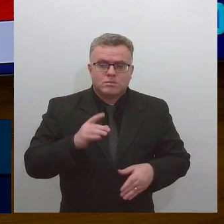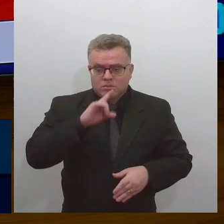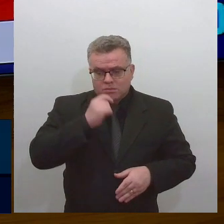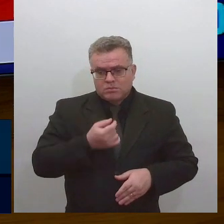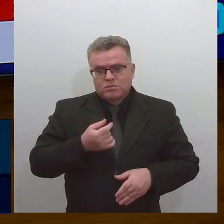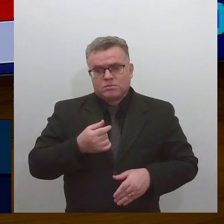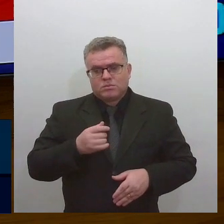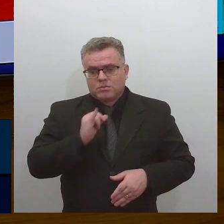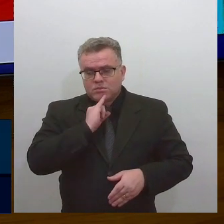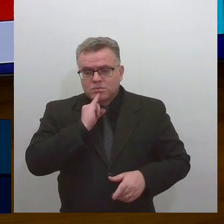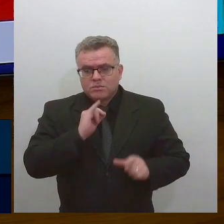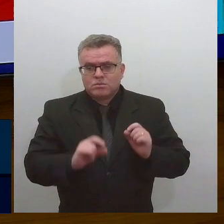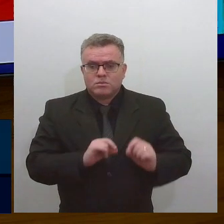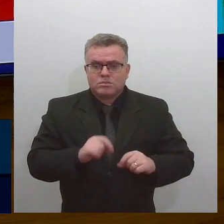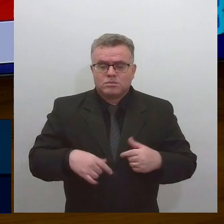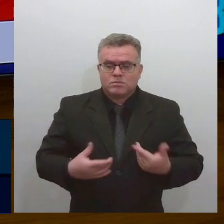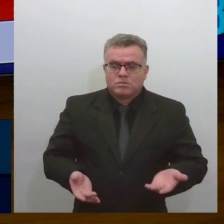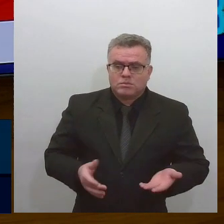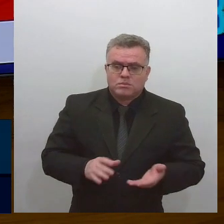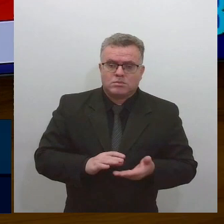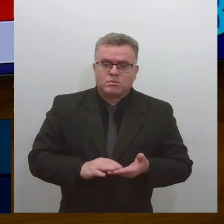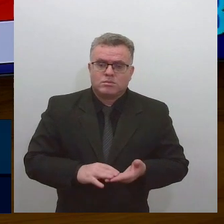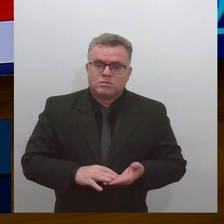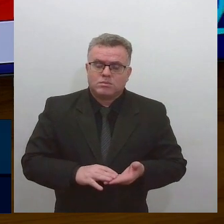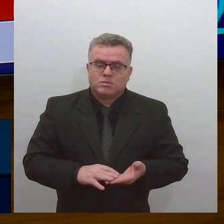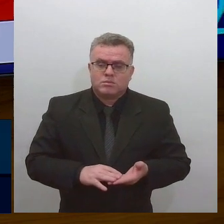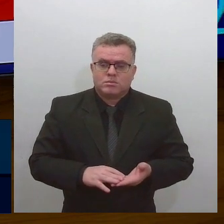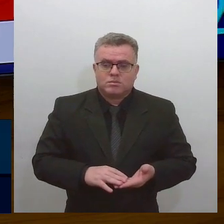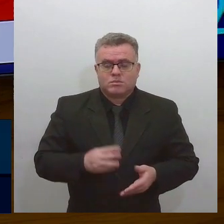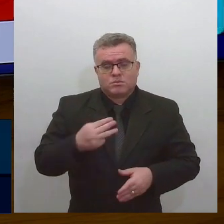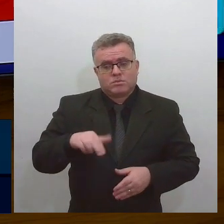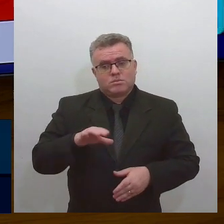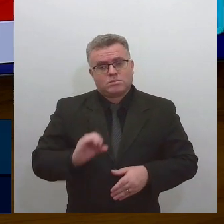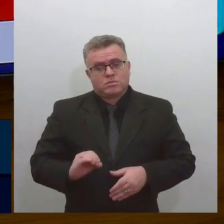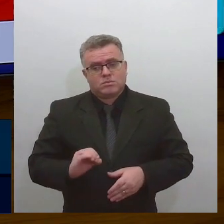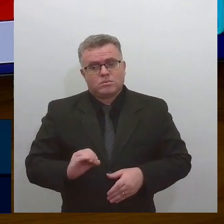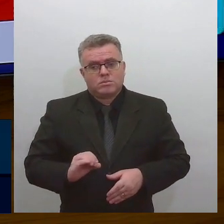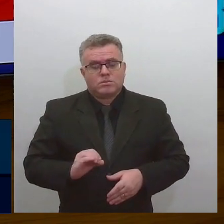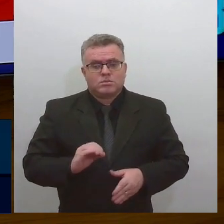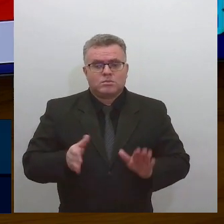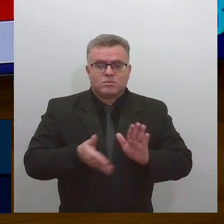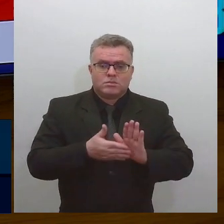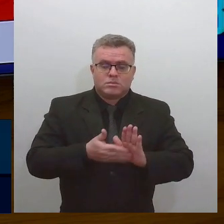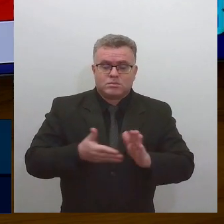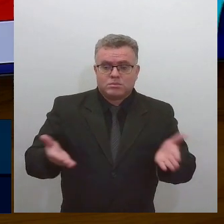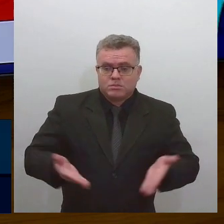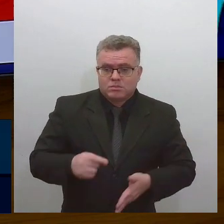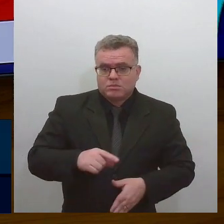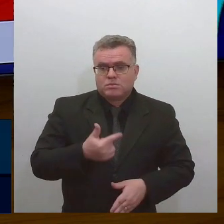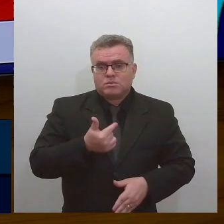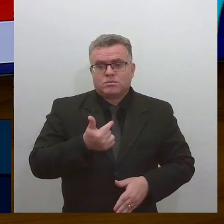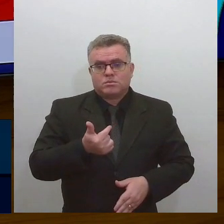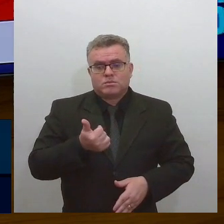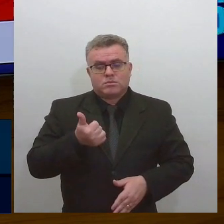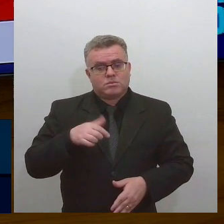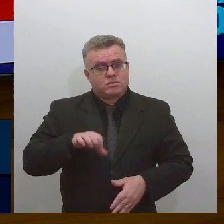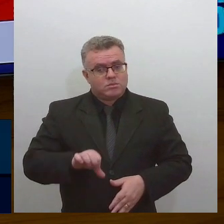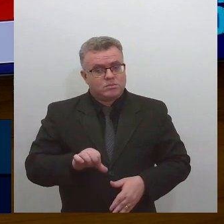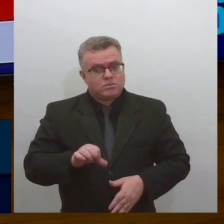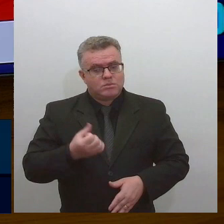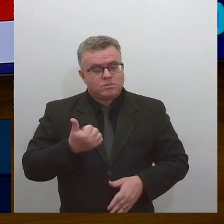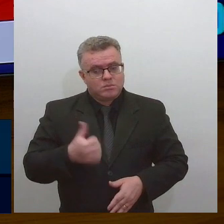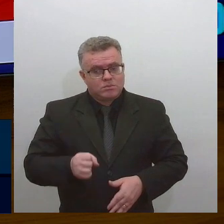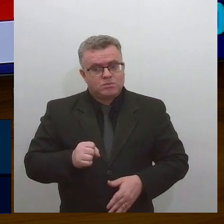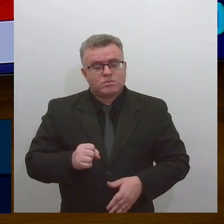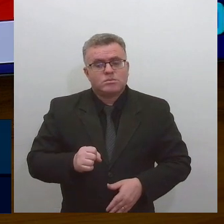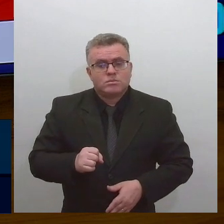março abertura das propostas é agora no dia 18 de junho se não me falha a memória e a nossa expectativa é que nós tenhamos